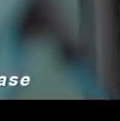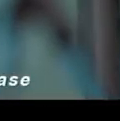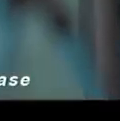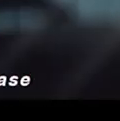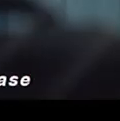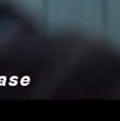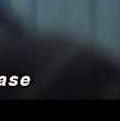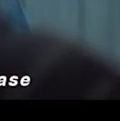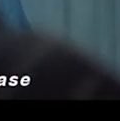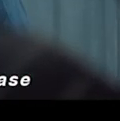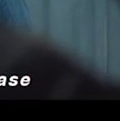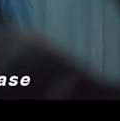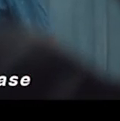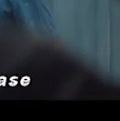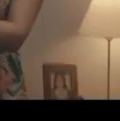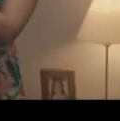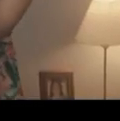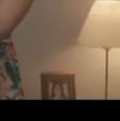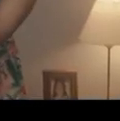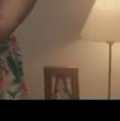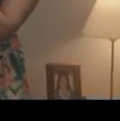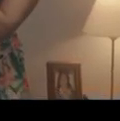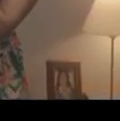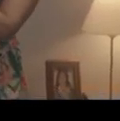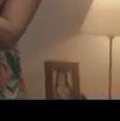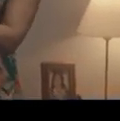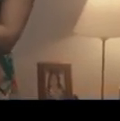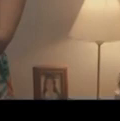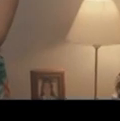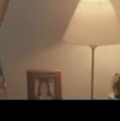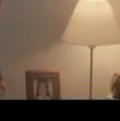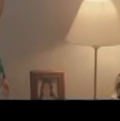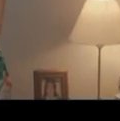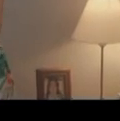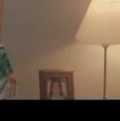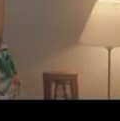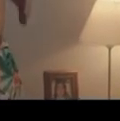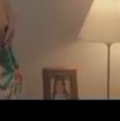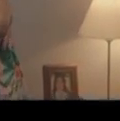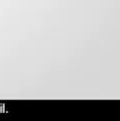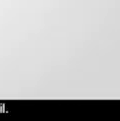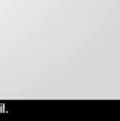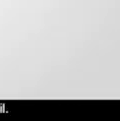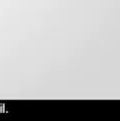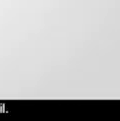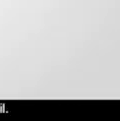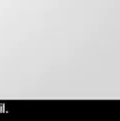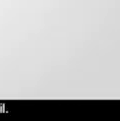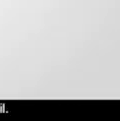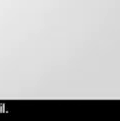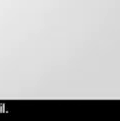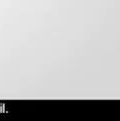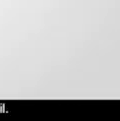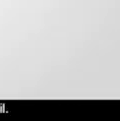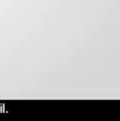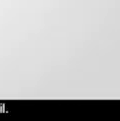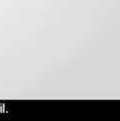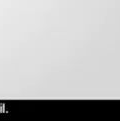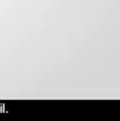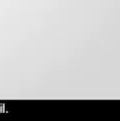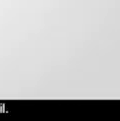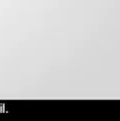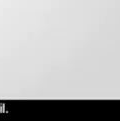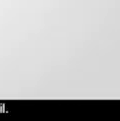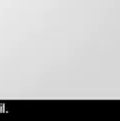doença deixa de ser transmissível. Hanseníase. Identificou, tratou, curou. Ministério da Saúde, Governo Federal.